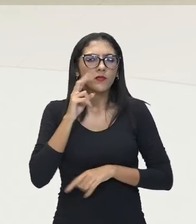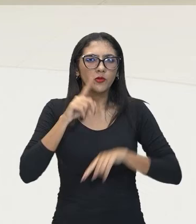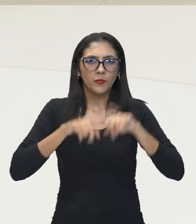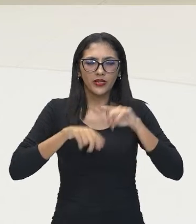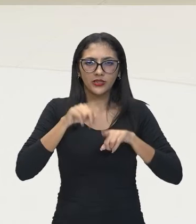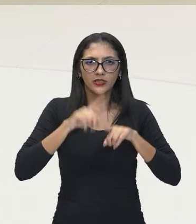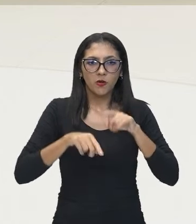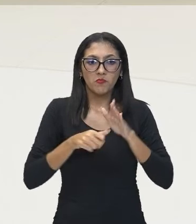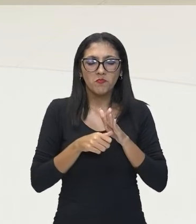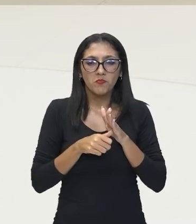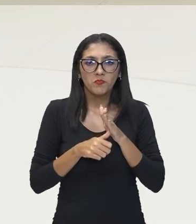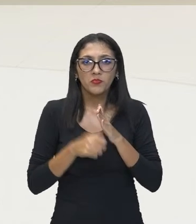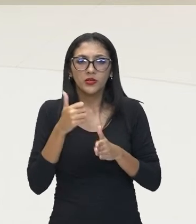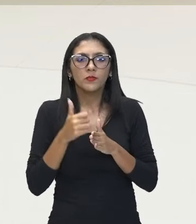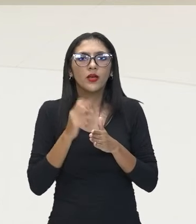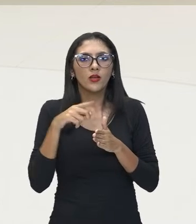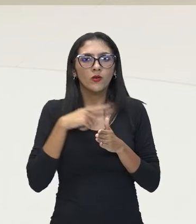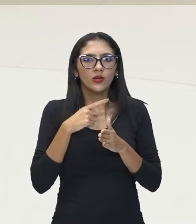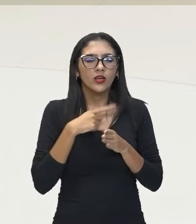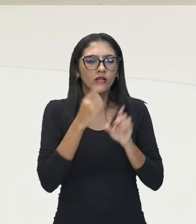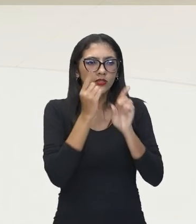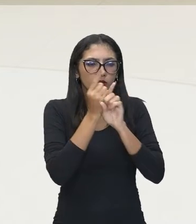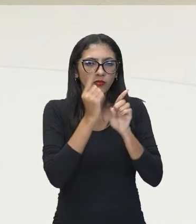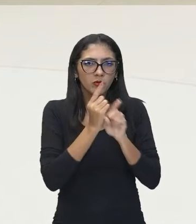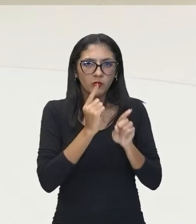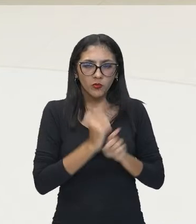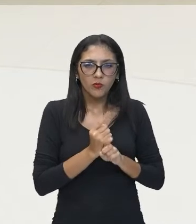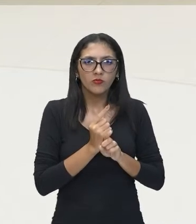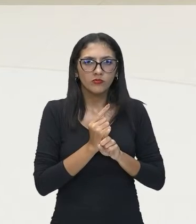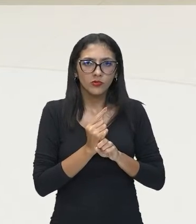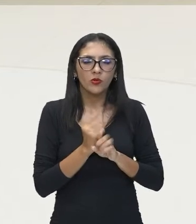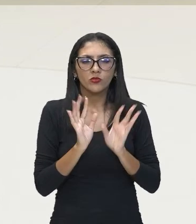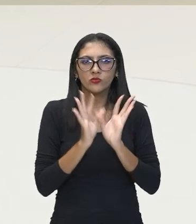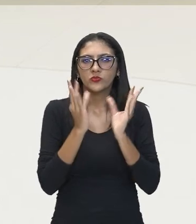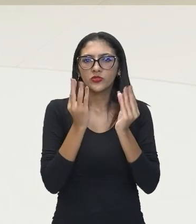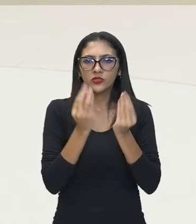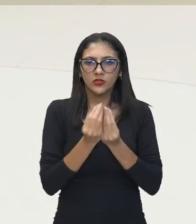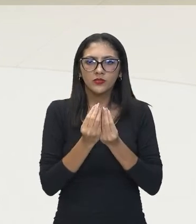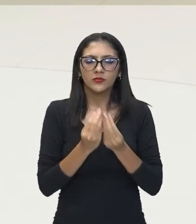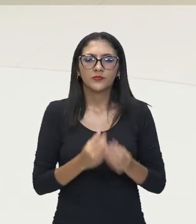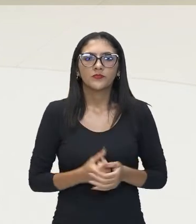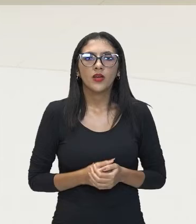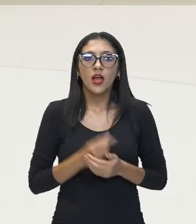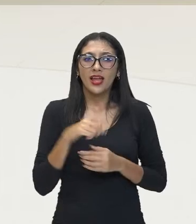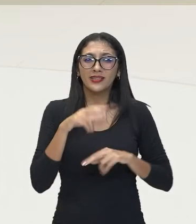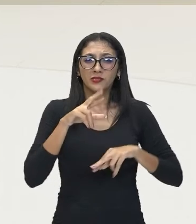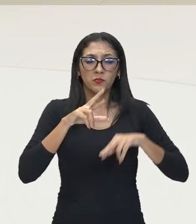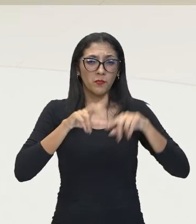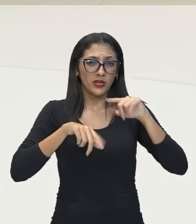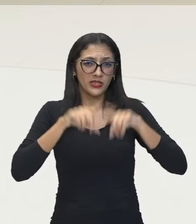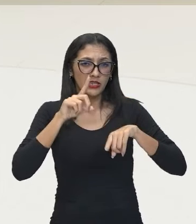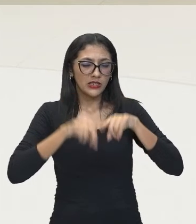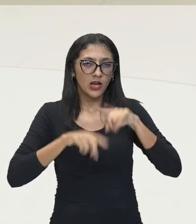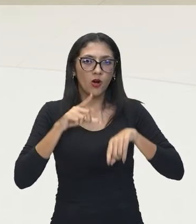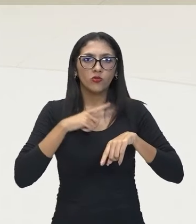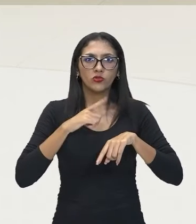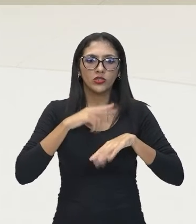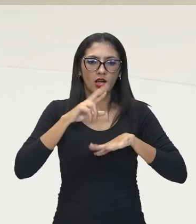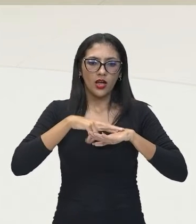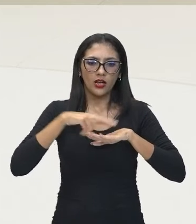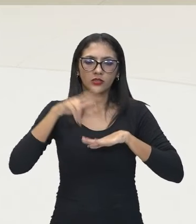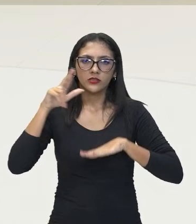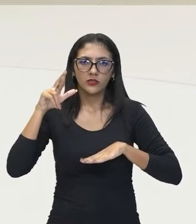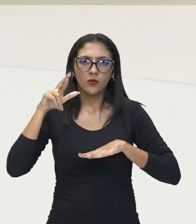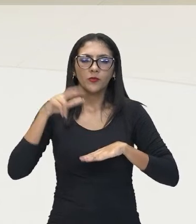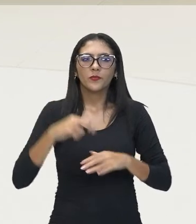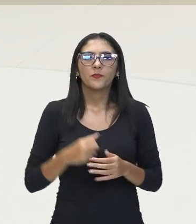primeiro minério que ela acabou, né, extraindo um dos primeiros elementos, esse material radioativo né, fez com que ela